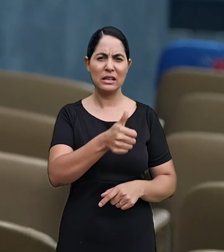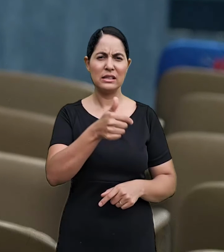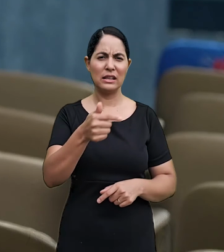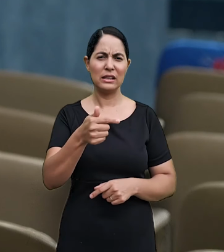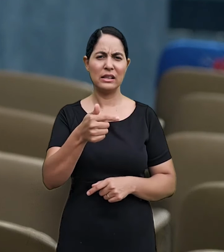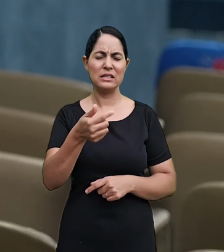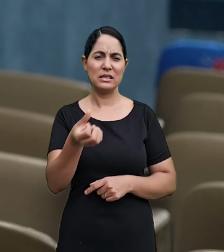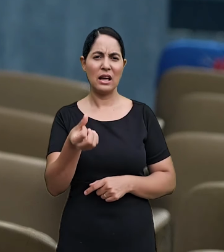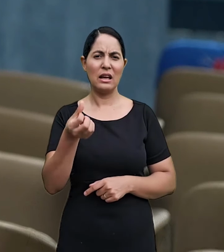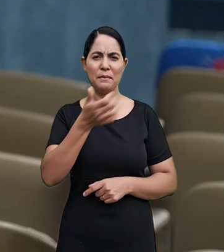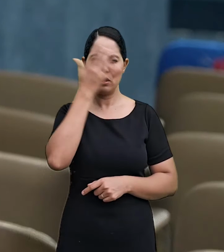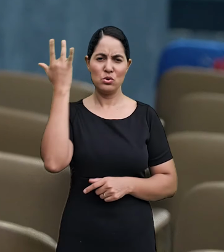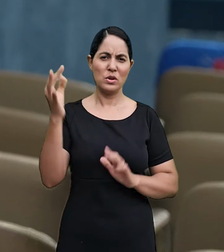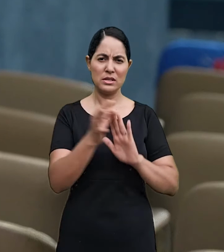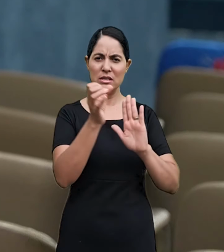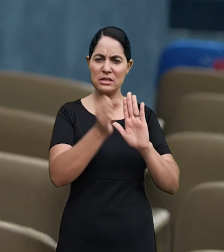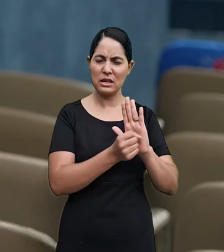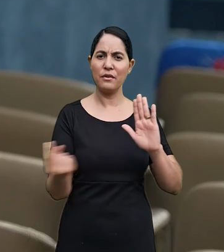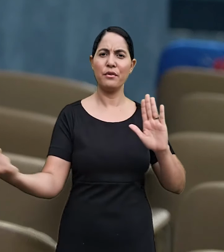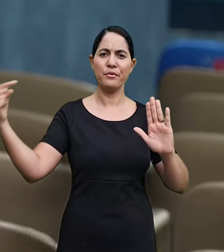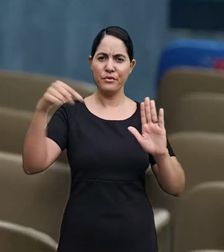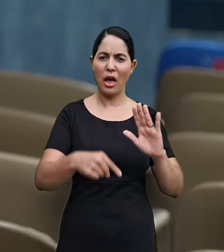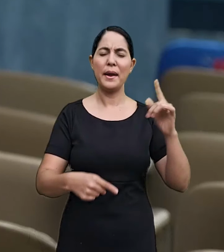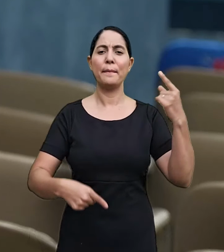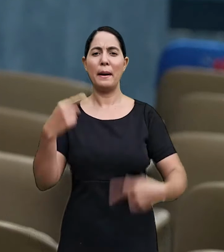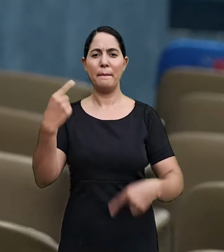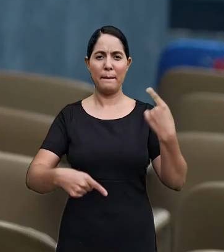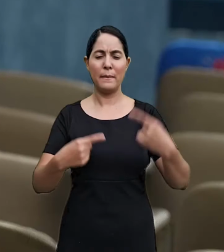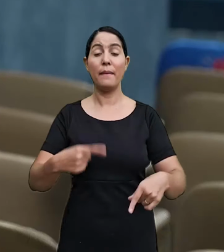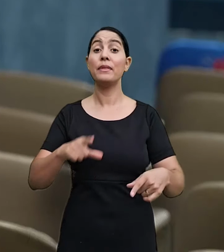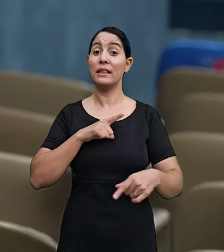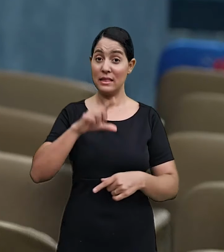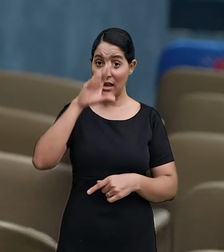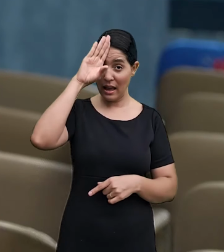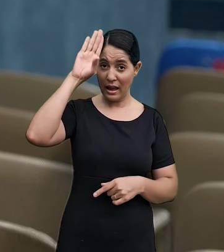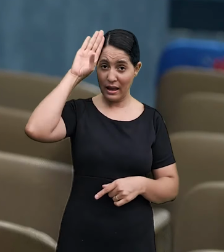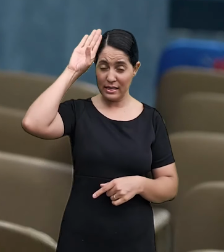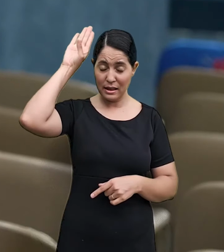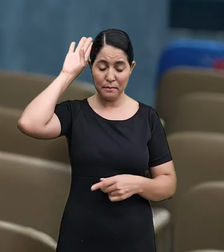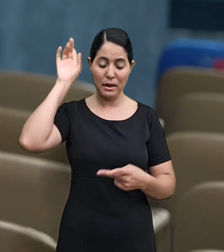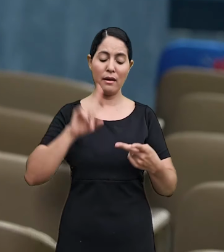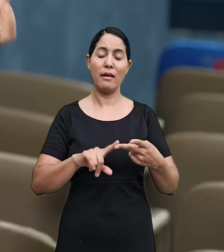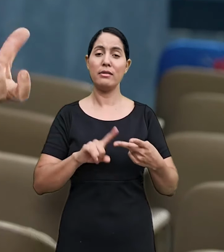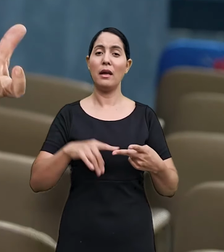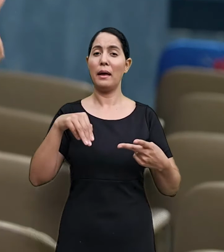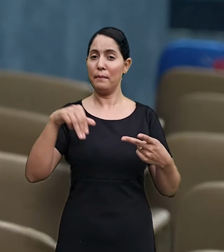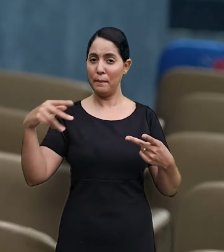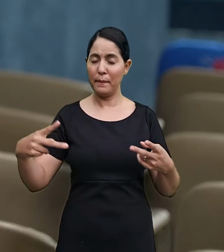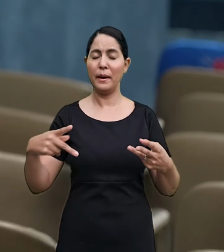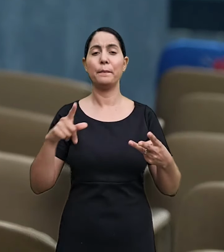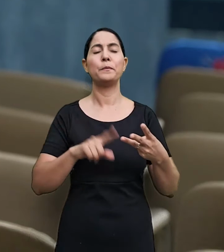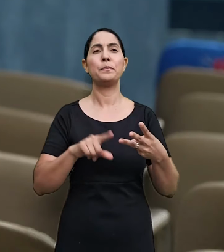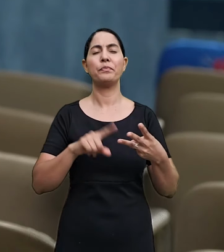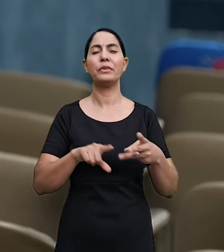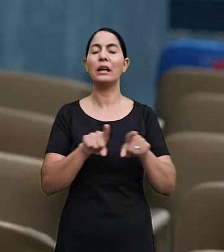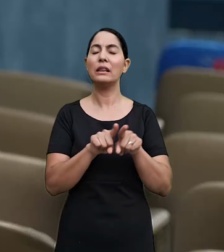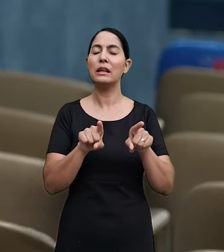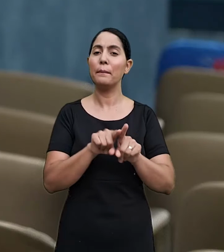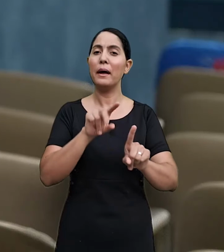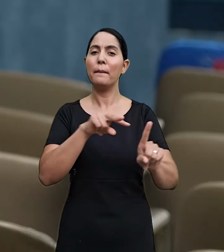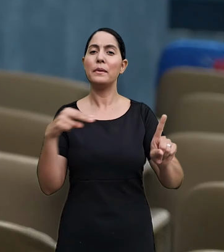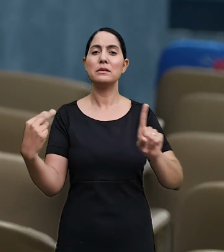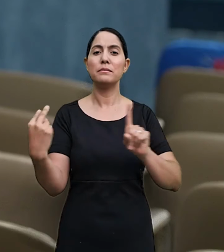1.176 inscritos que debateram. Trouxemos a academia, trouxemos o Ministério Público e